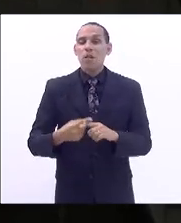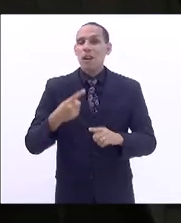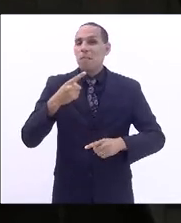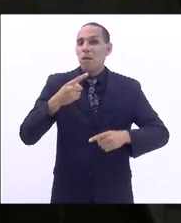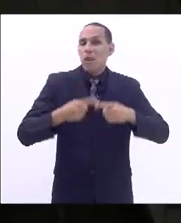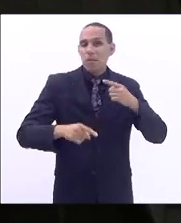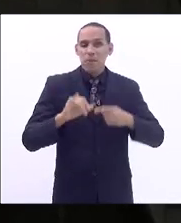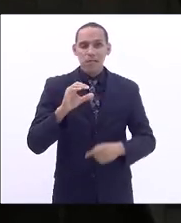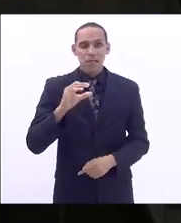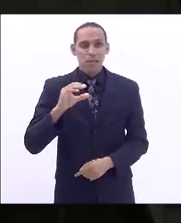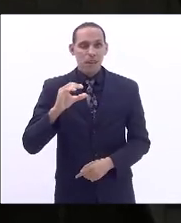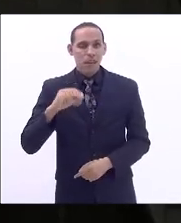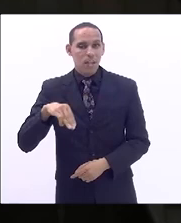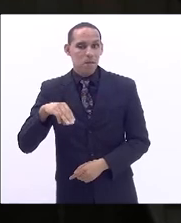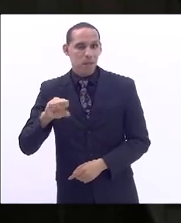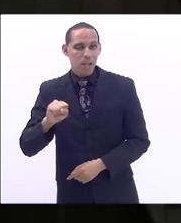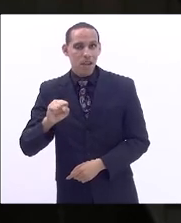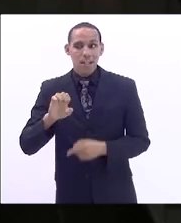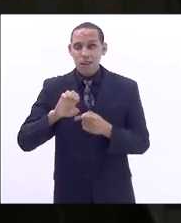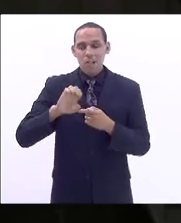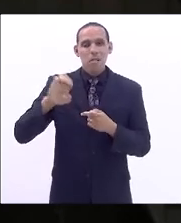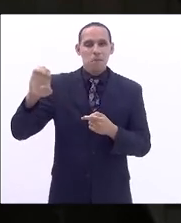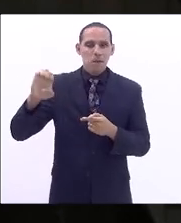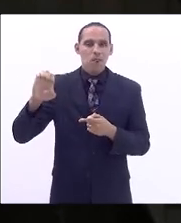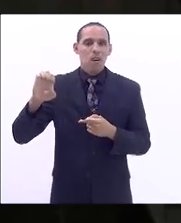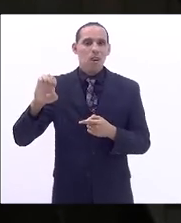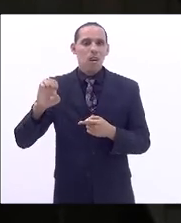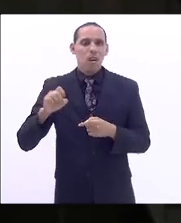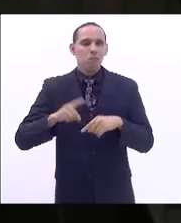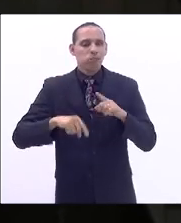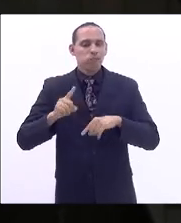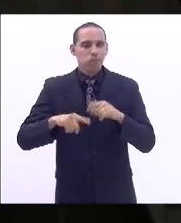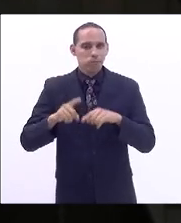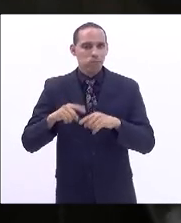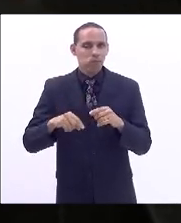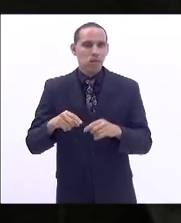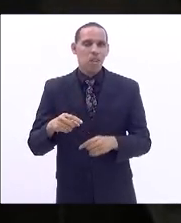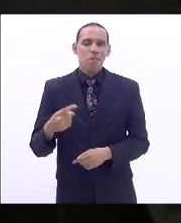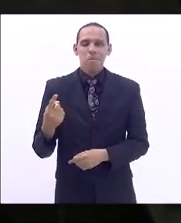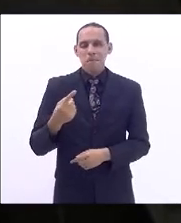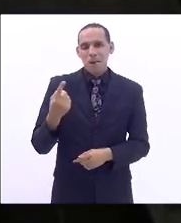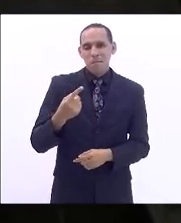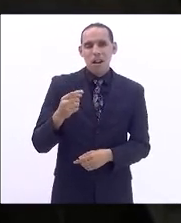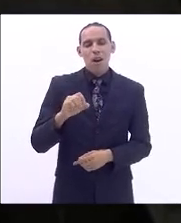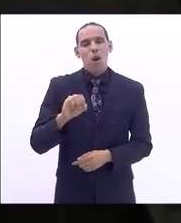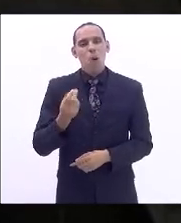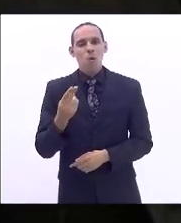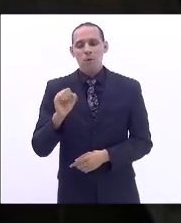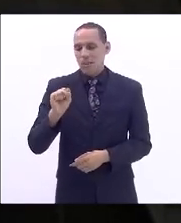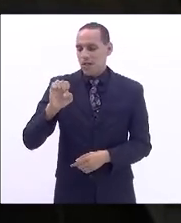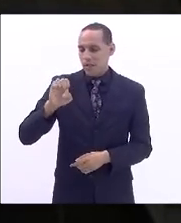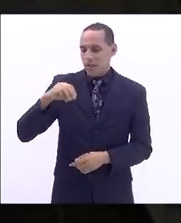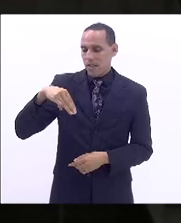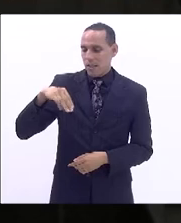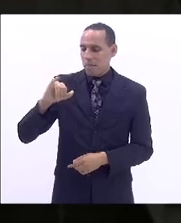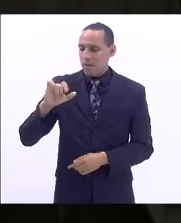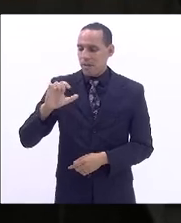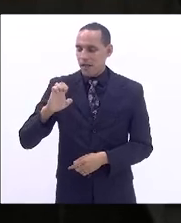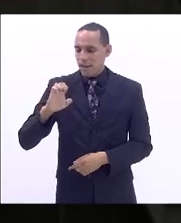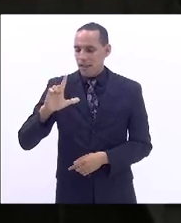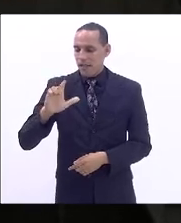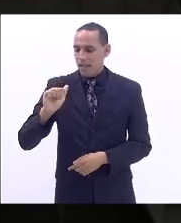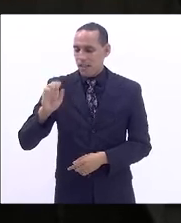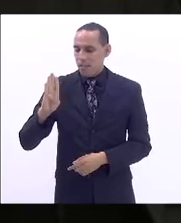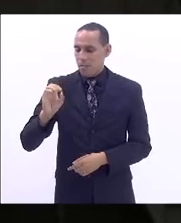cobrança de ICMS na exportação de produtos primários e semi-elaborados hora isso afetou em mente alguns